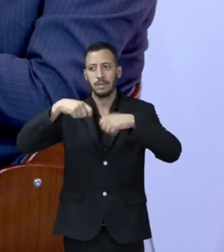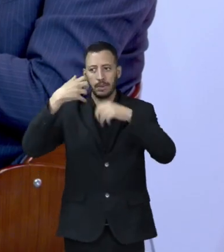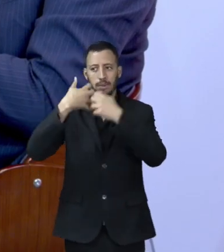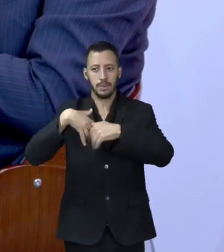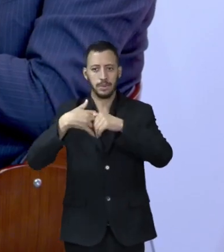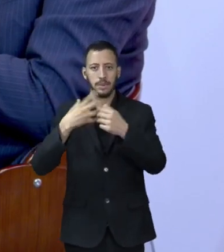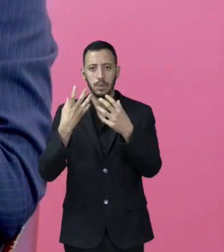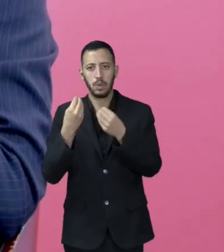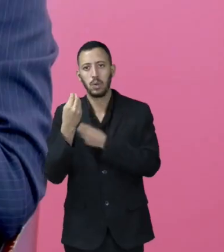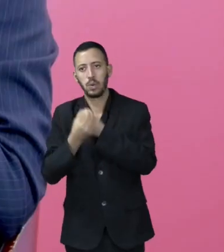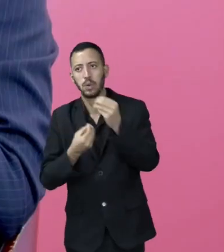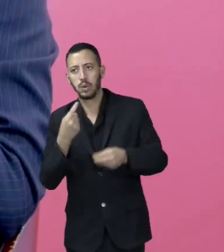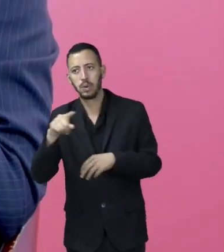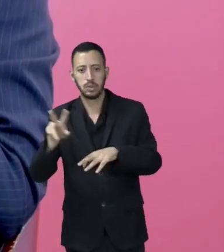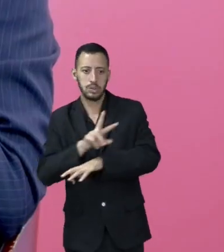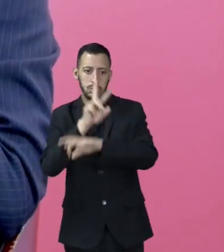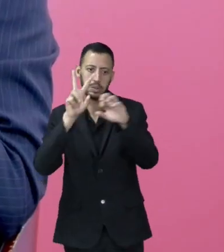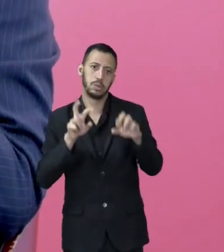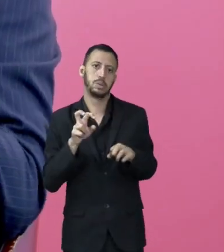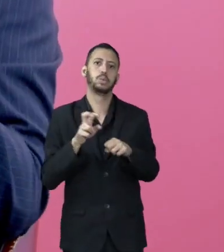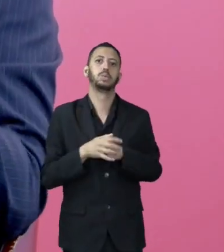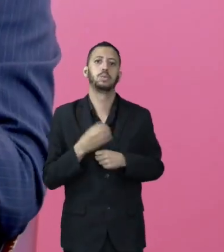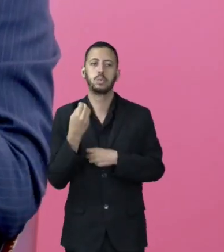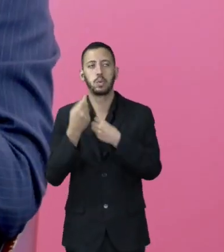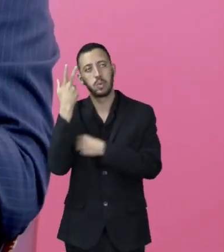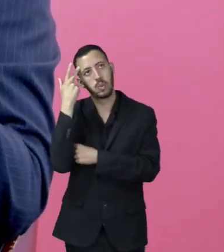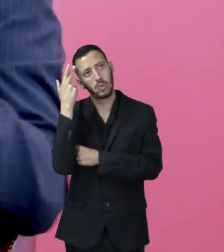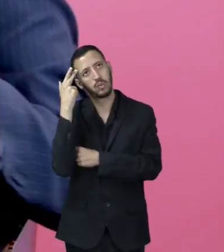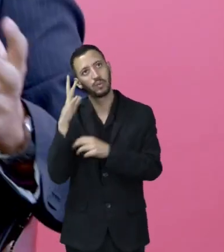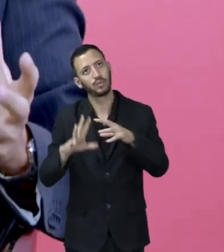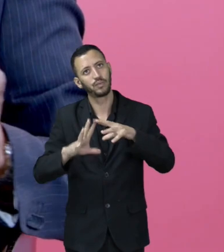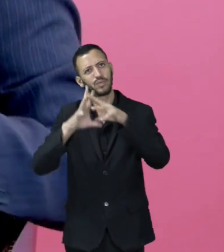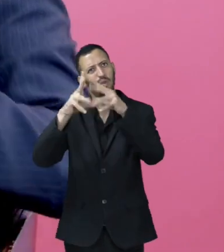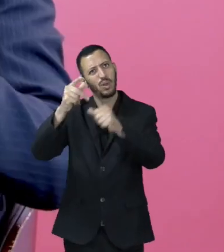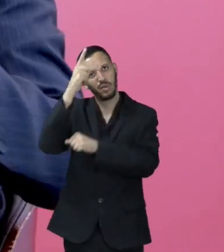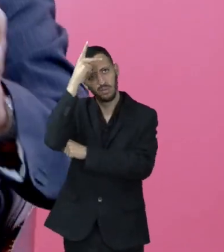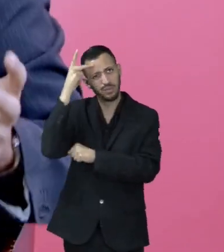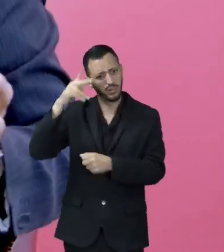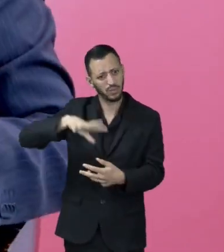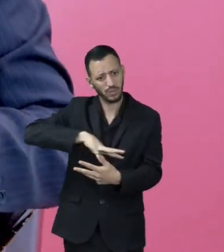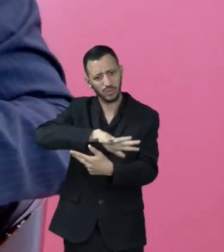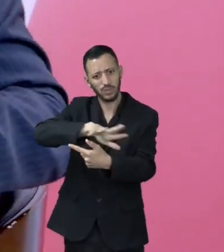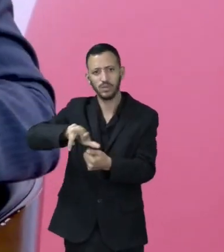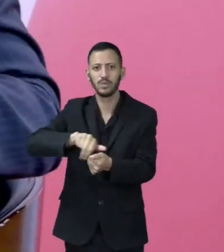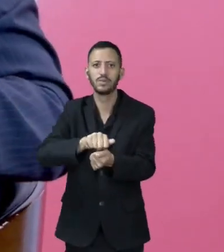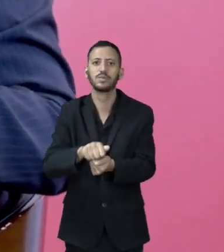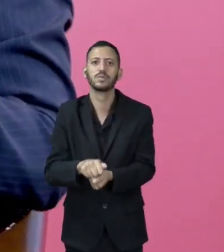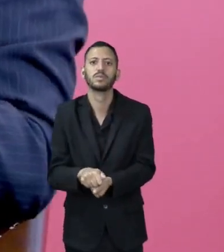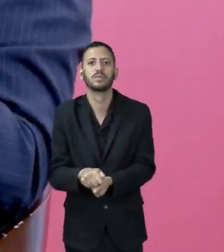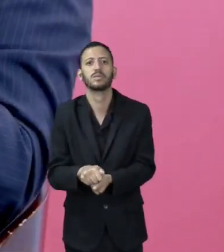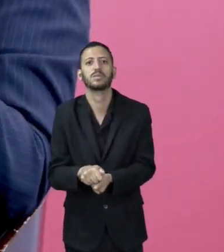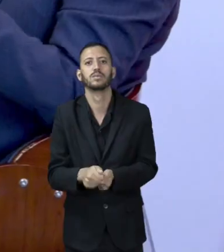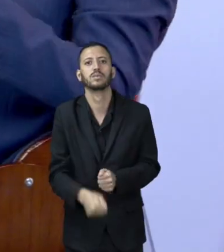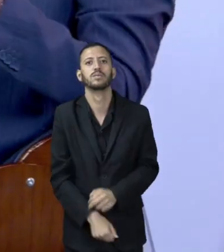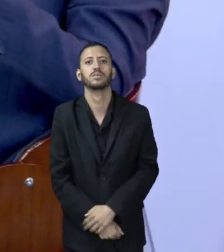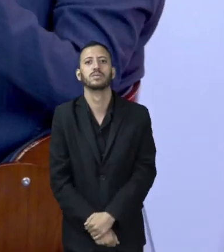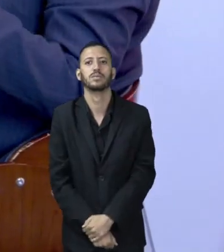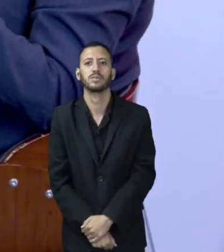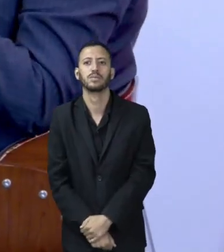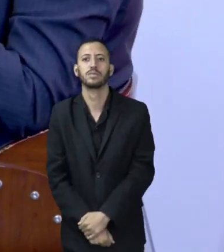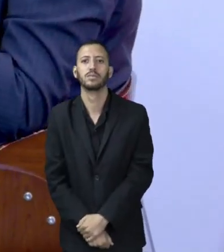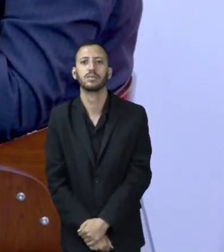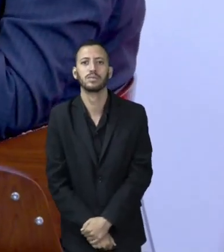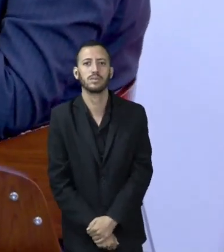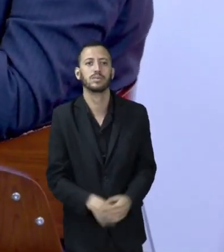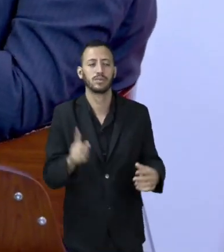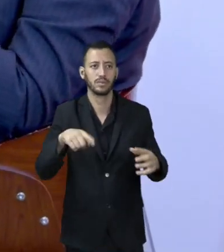sobre isso. Como é que um tema que é tão comum a todas as pessoas do mundo, né? Não é porque não